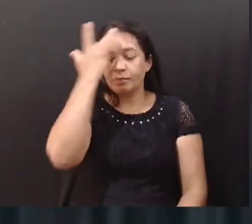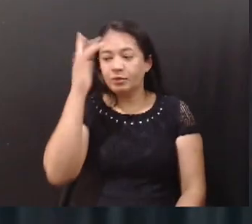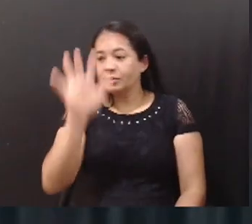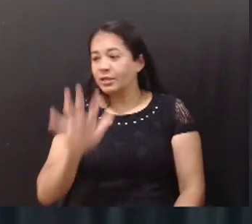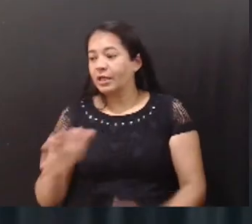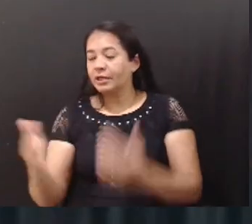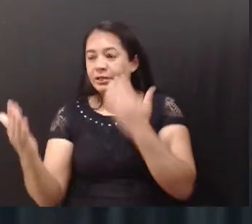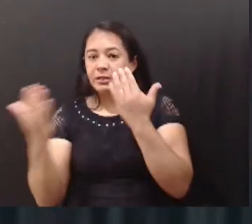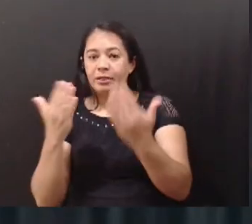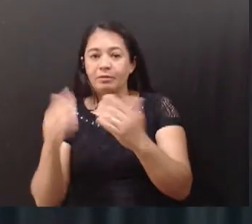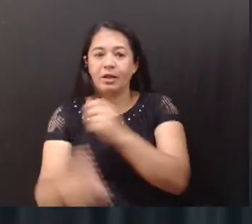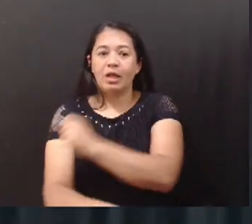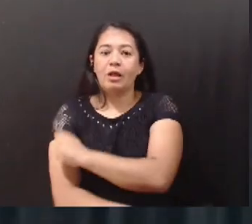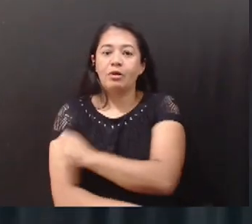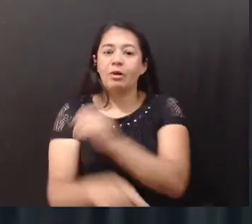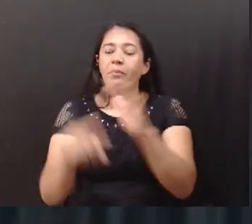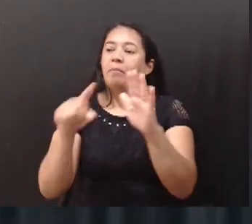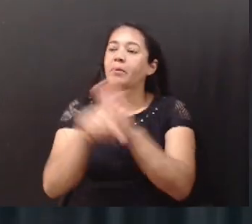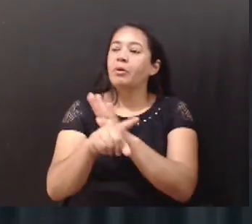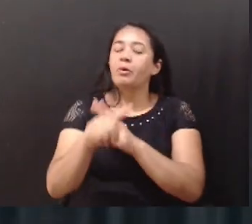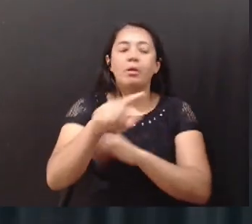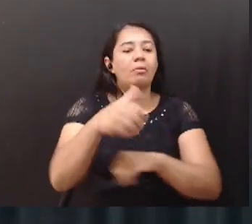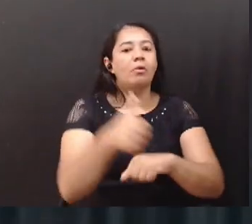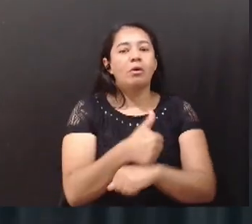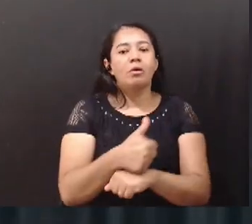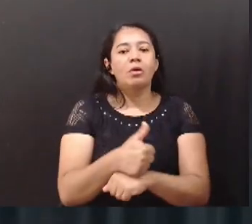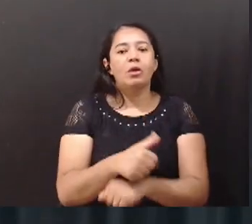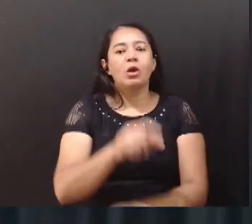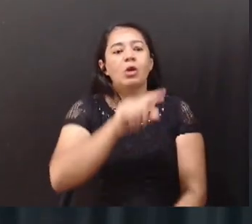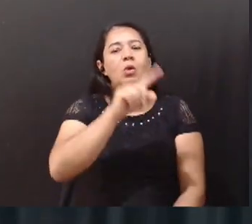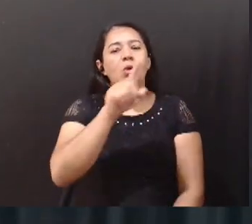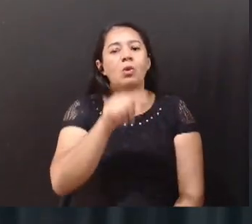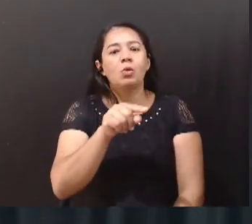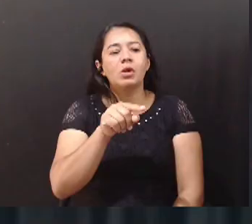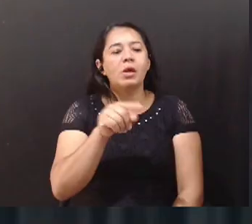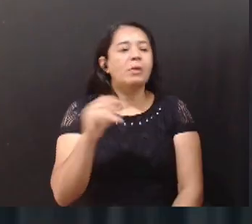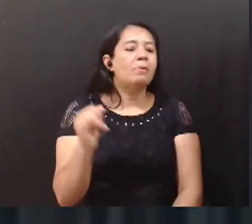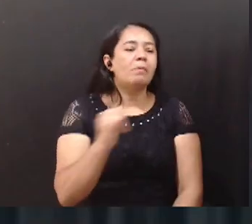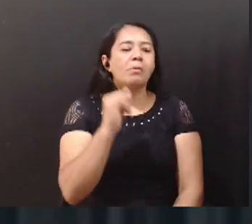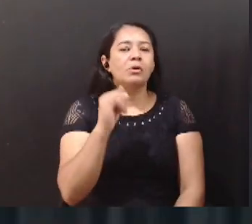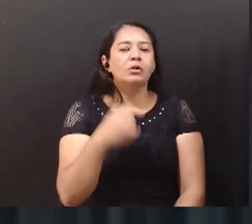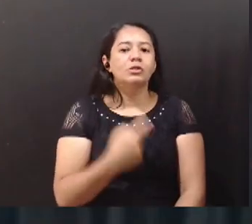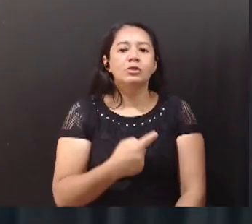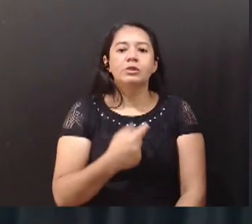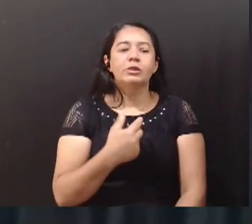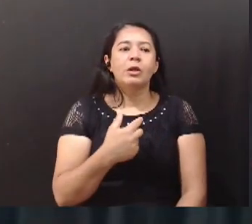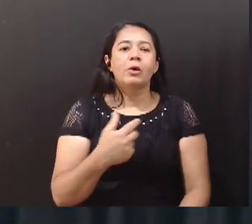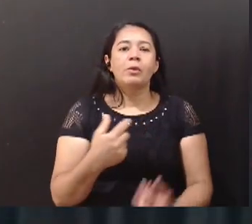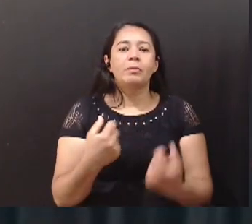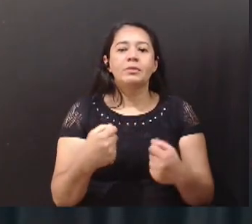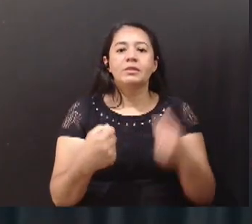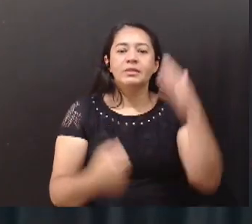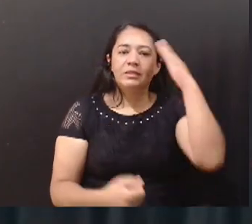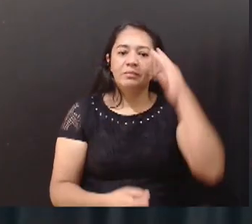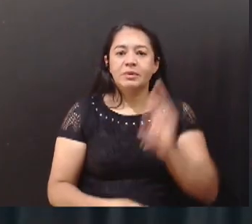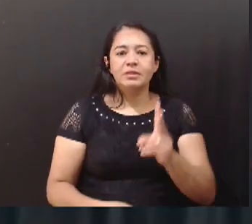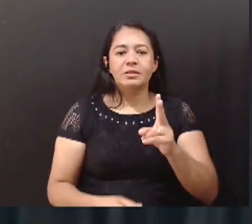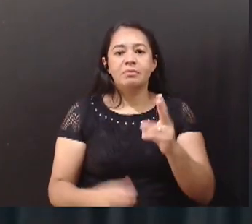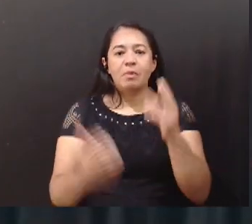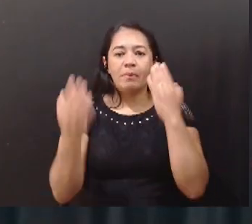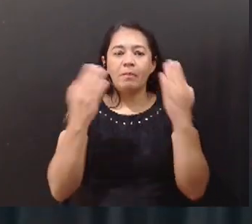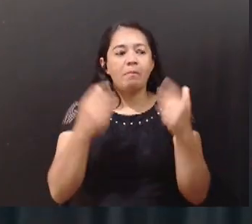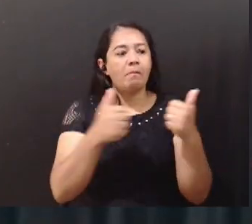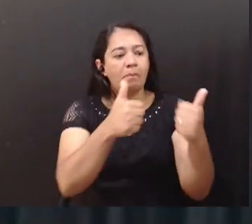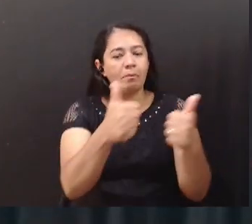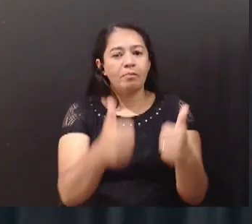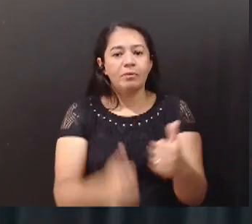vão perguntar para profissionais o que é essencial, o que a gente não pode deixar de saber para ser um bom psicólogo. Uhum. Então, a minha opinião